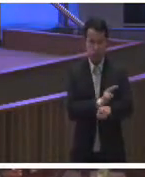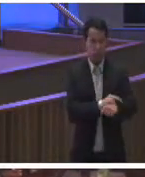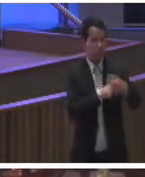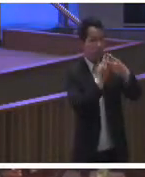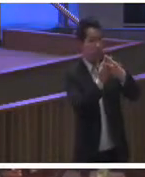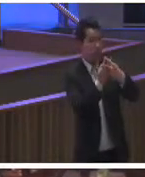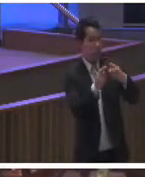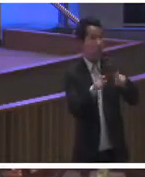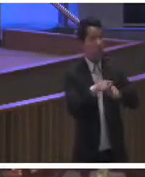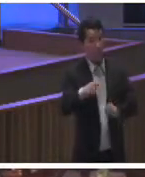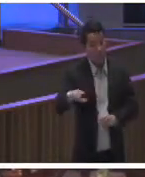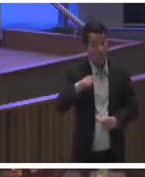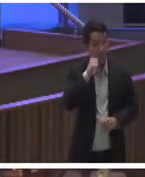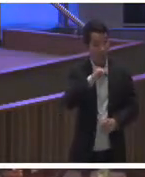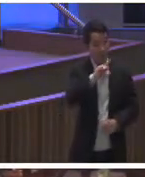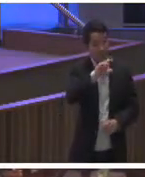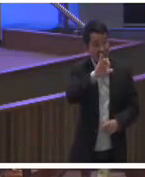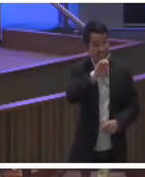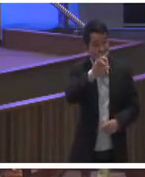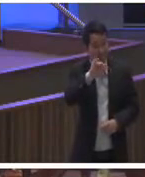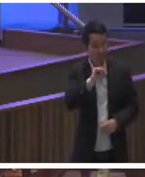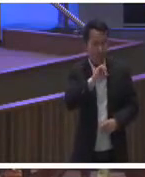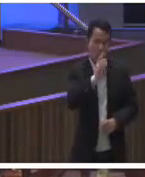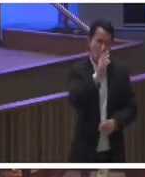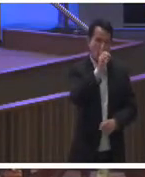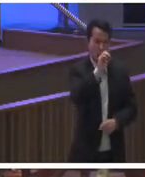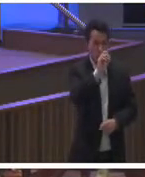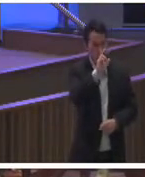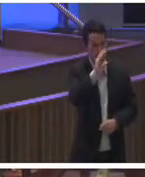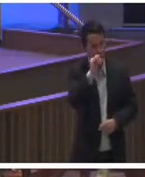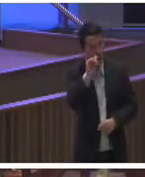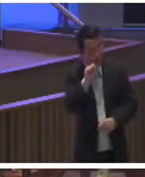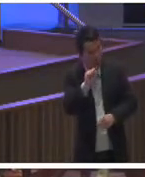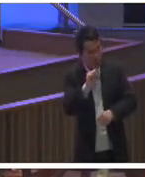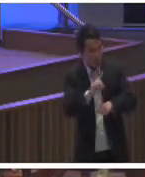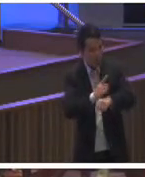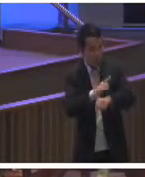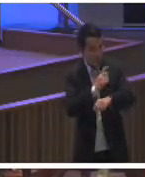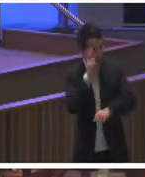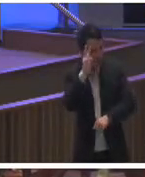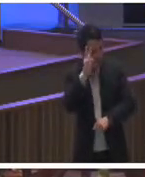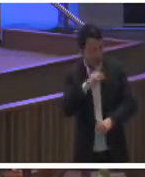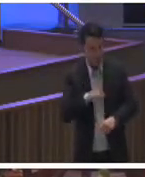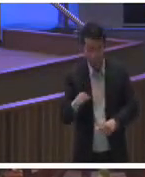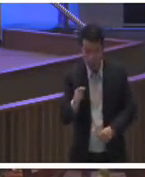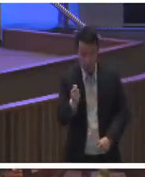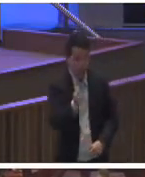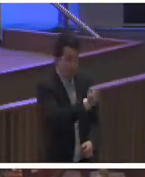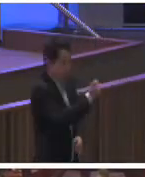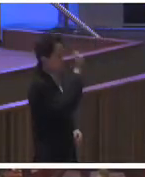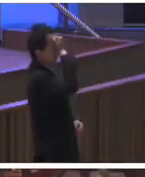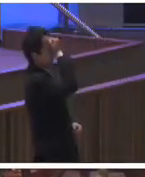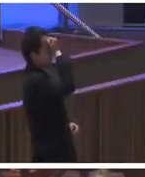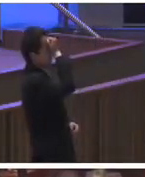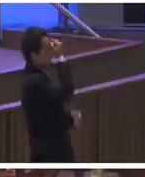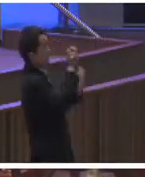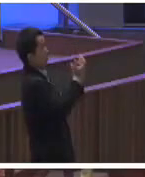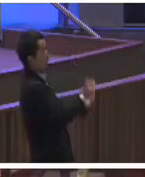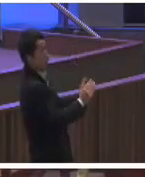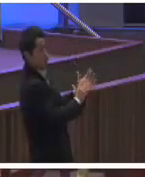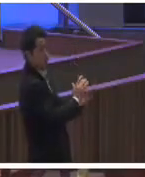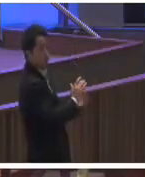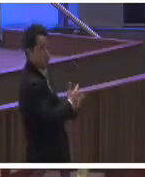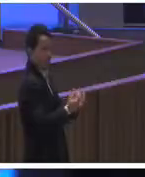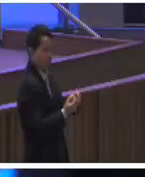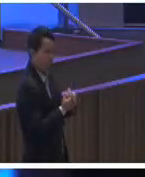Deus tremenda vai acontecer naquele lugar. Isso é discernimento espiritual, a capacidade de perceber